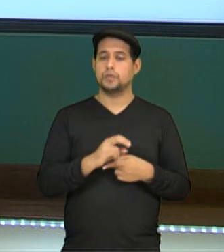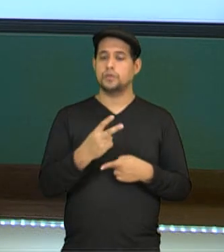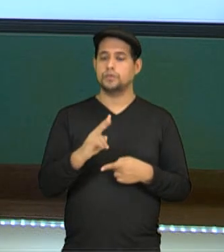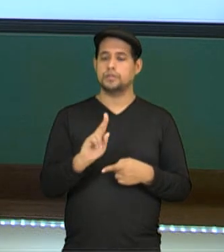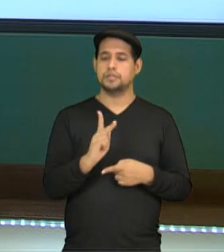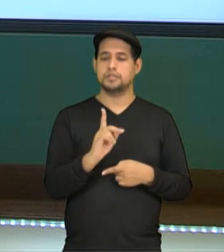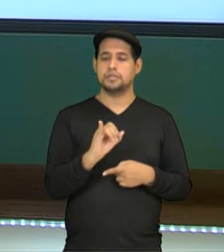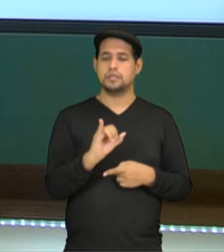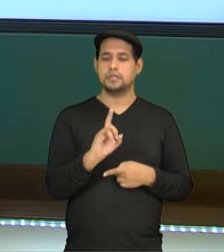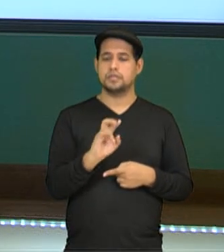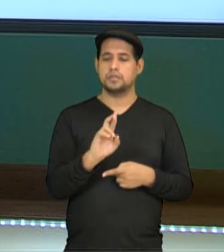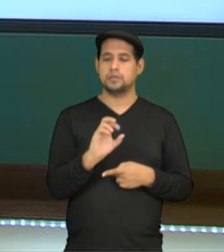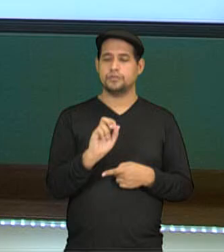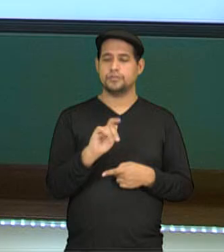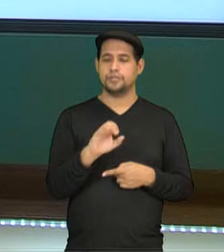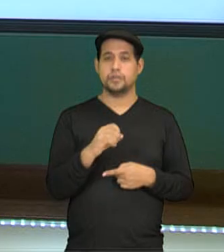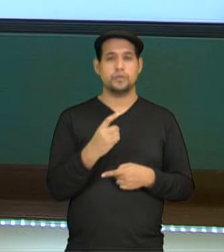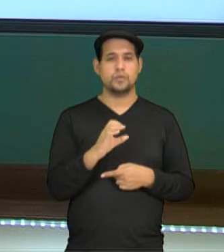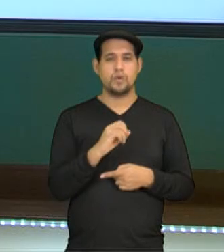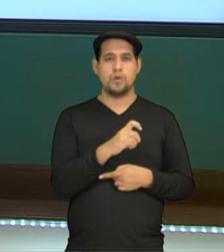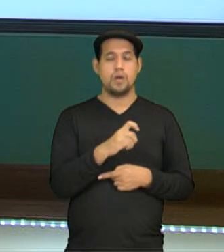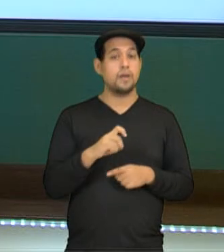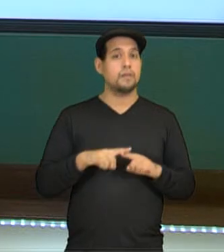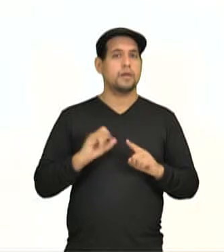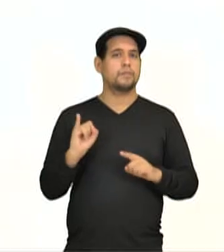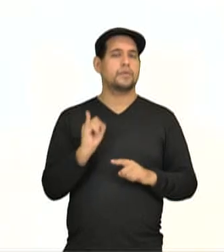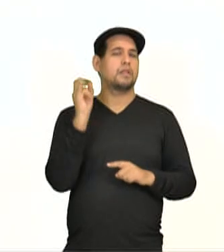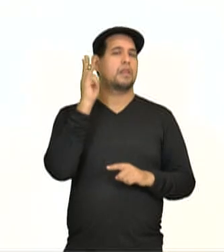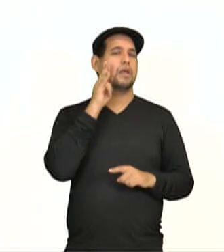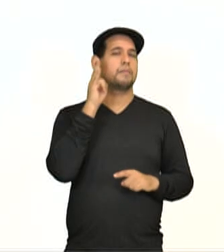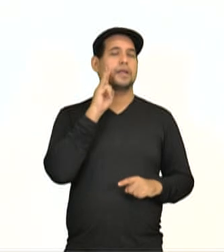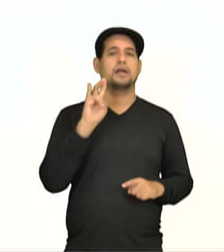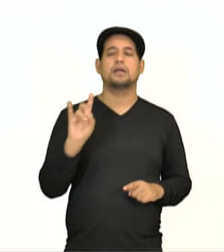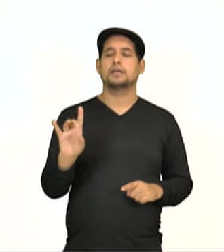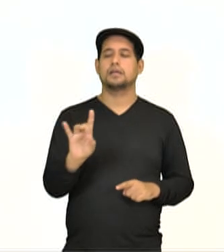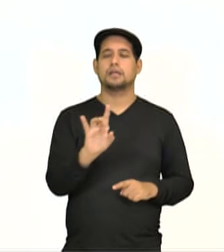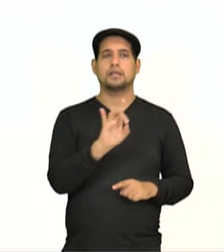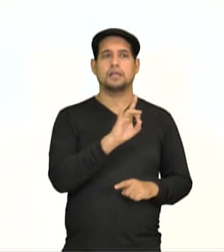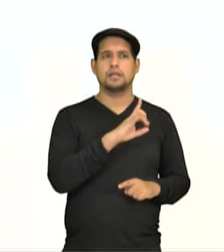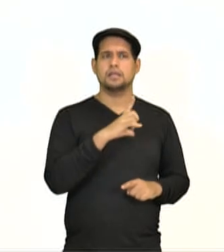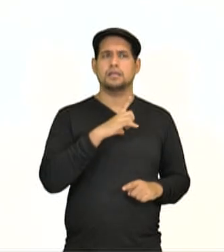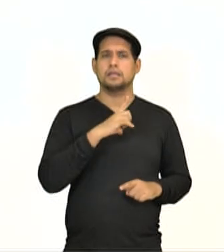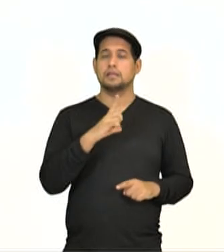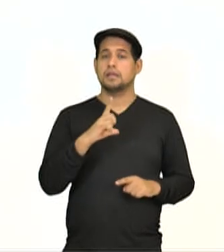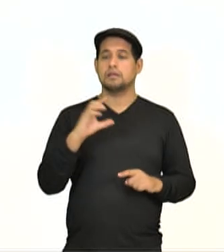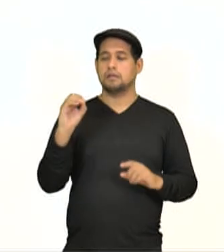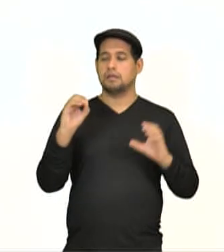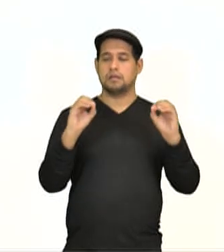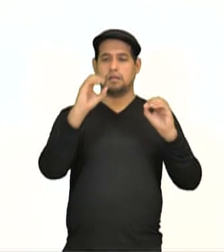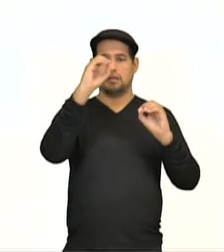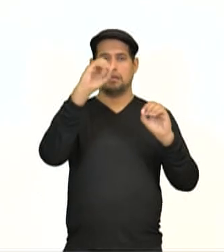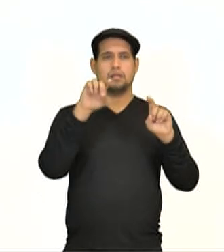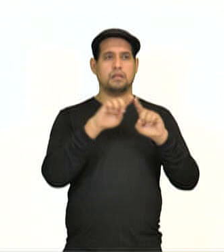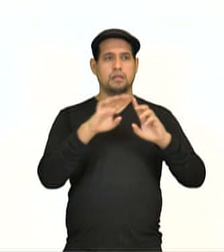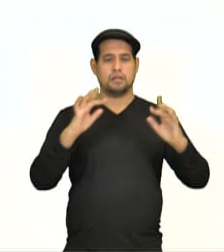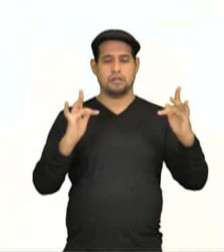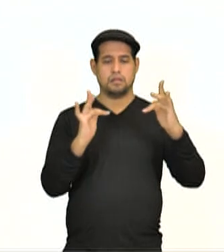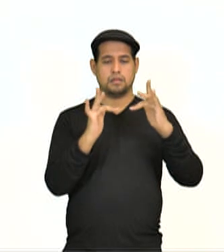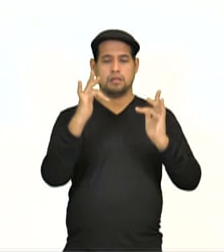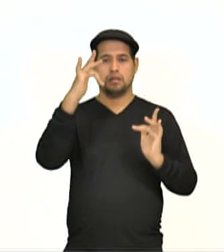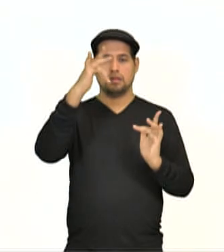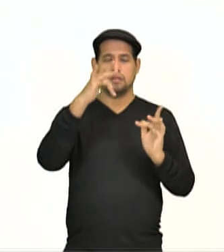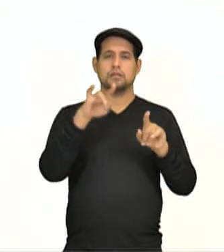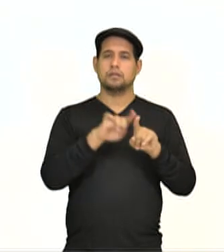hidrogênios e 1 oxigênio. Lembrando que cada vérticezinho tem um carbono com os seus